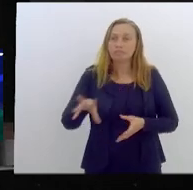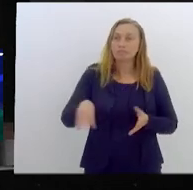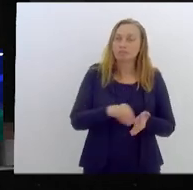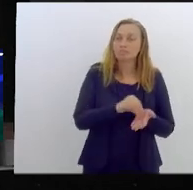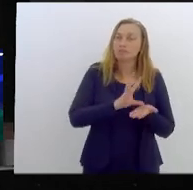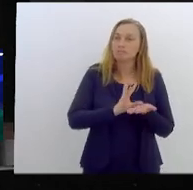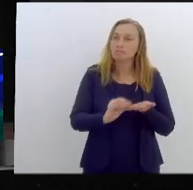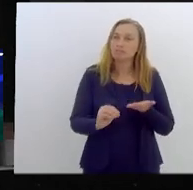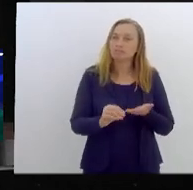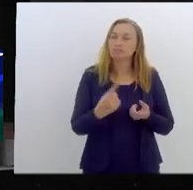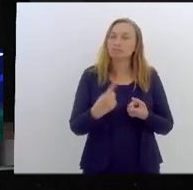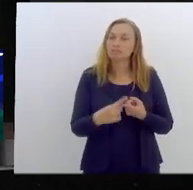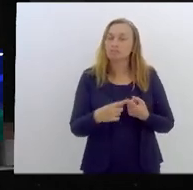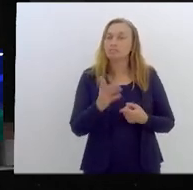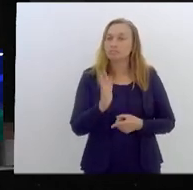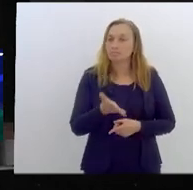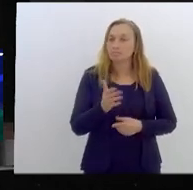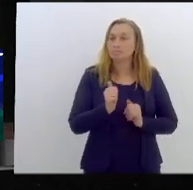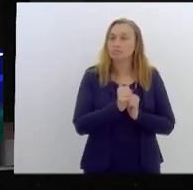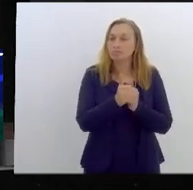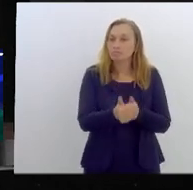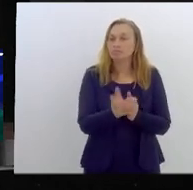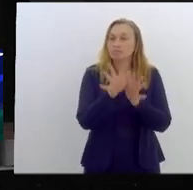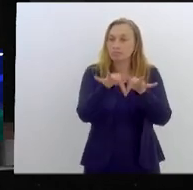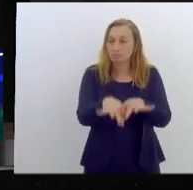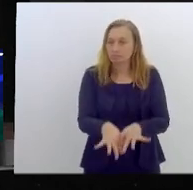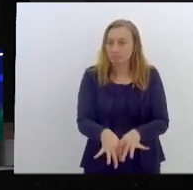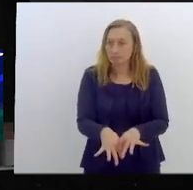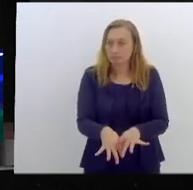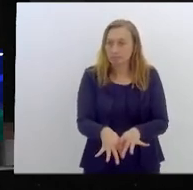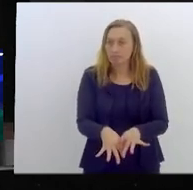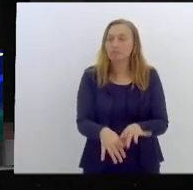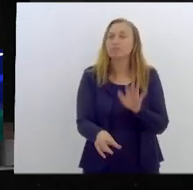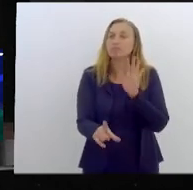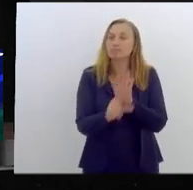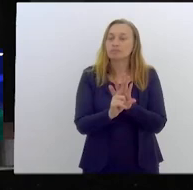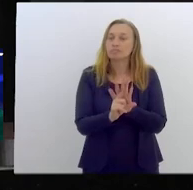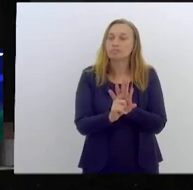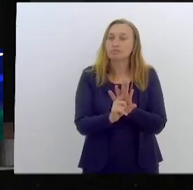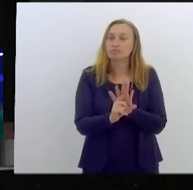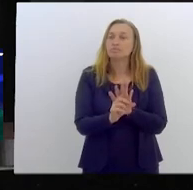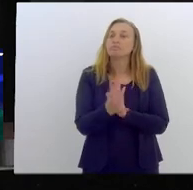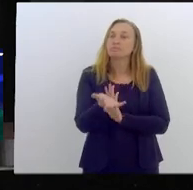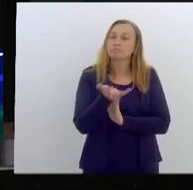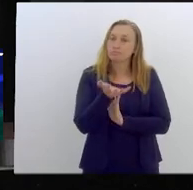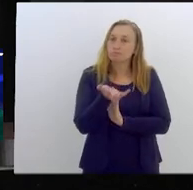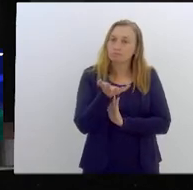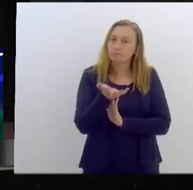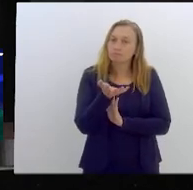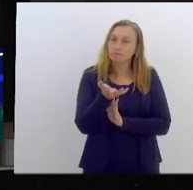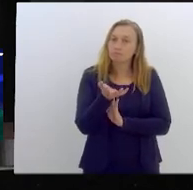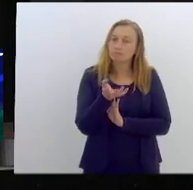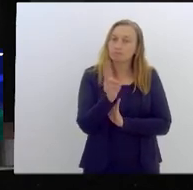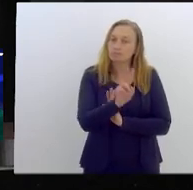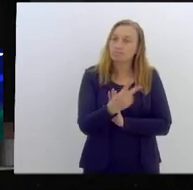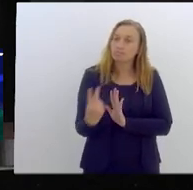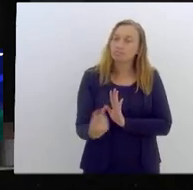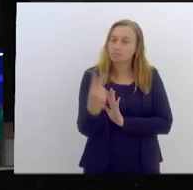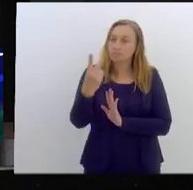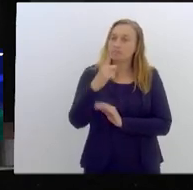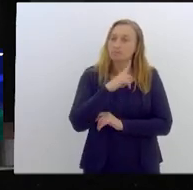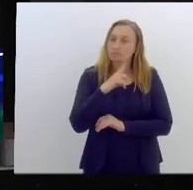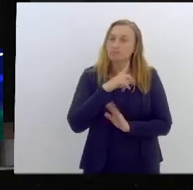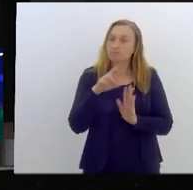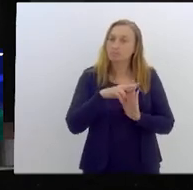pauta, porque nós já estamos seguindo para o encerramento desta legislatura e nós queremos fazer valer essa regra